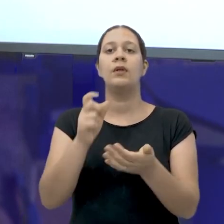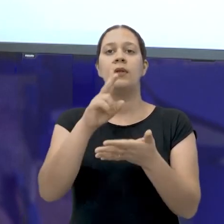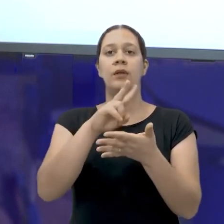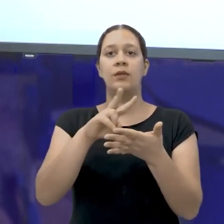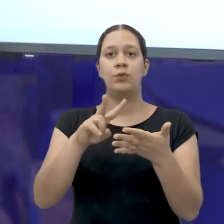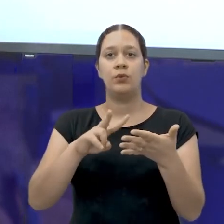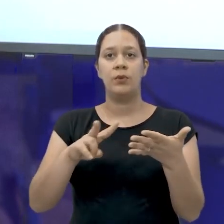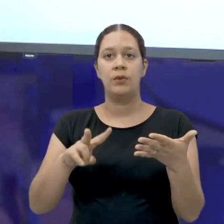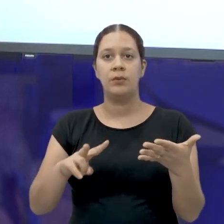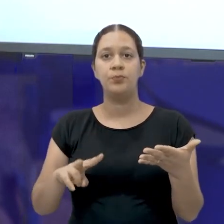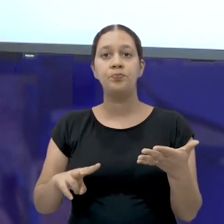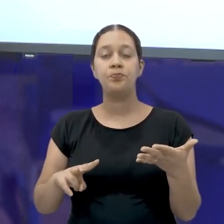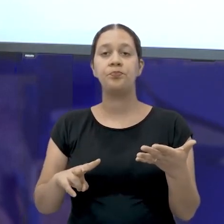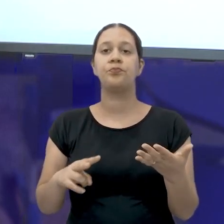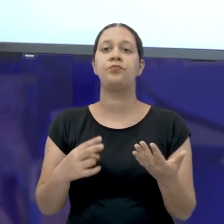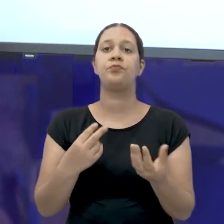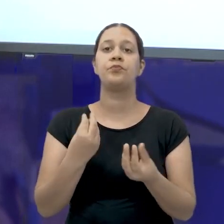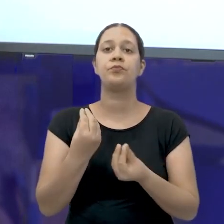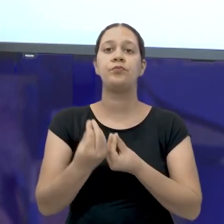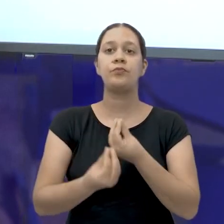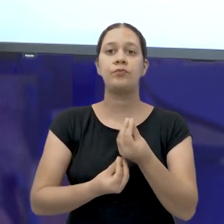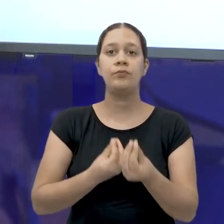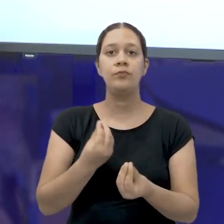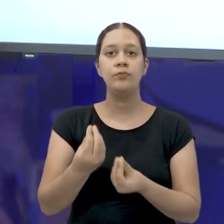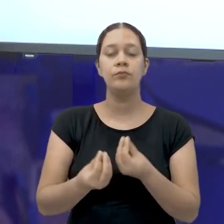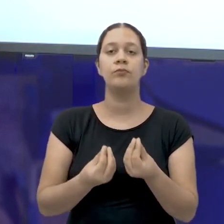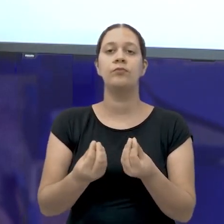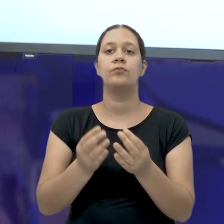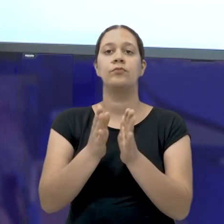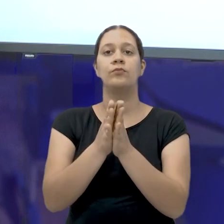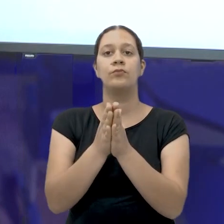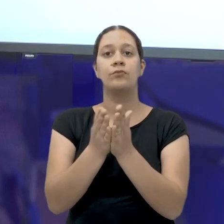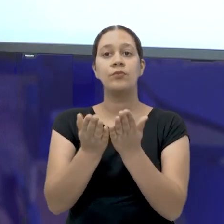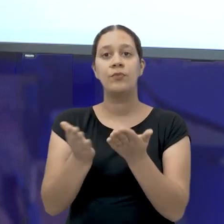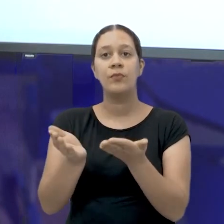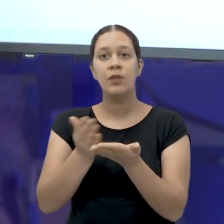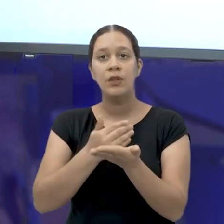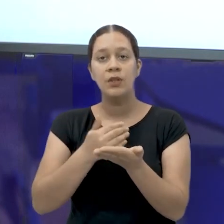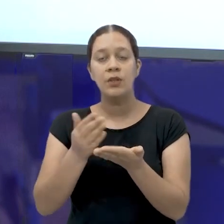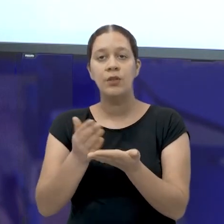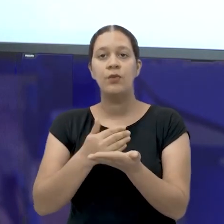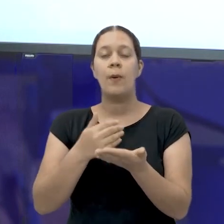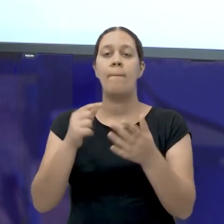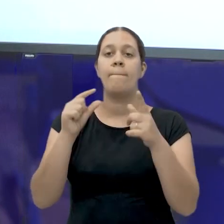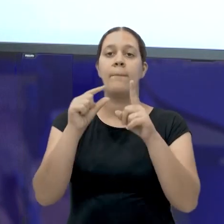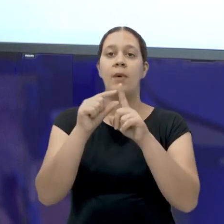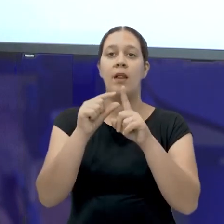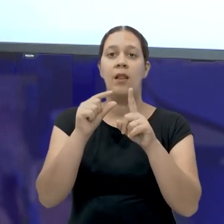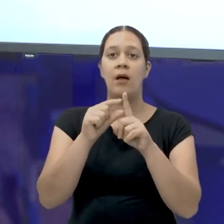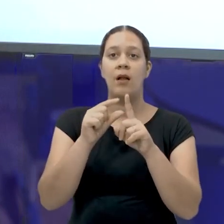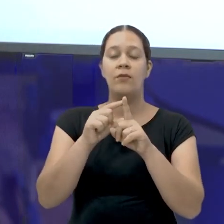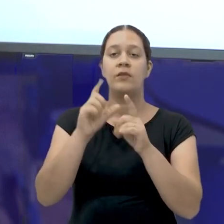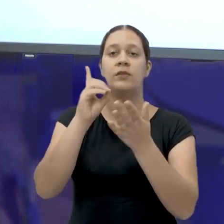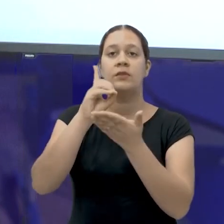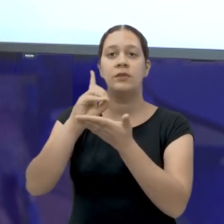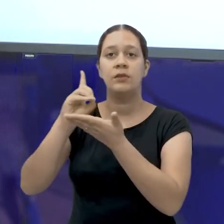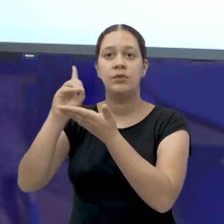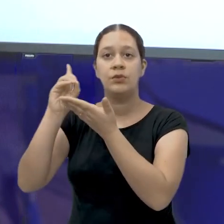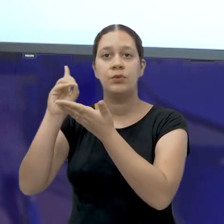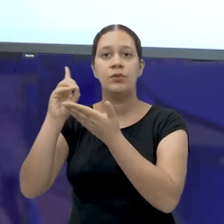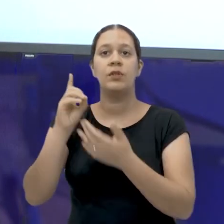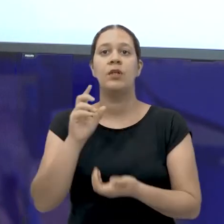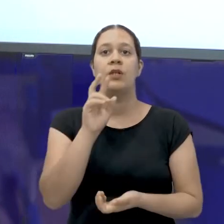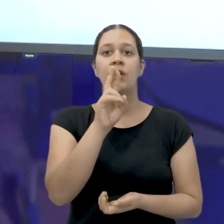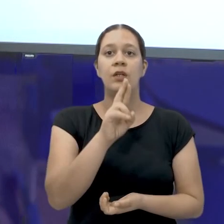leitura. Pois bem, como o livro sagrado é considerado palavra de Deus, há religiões,